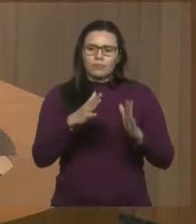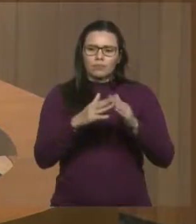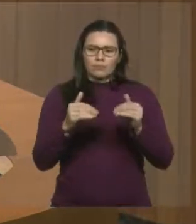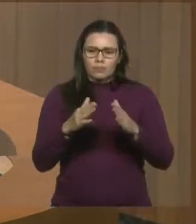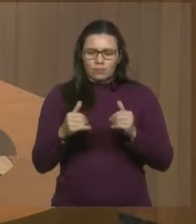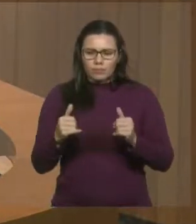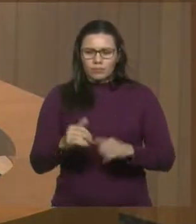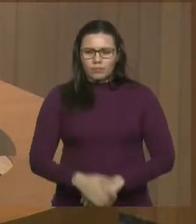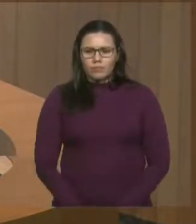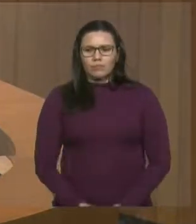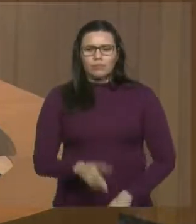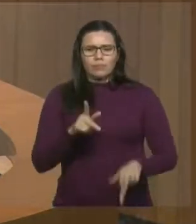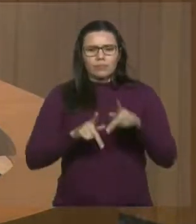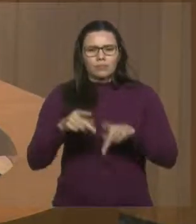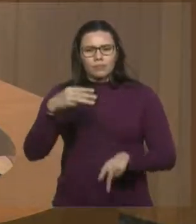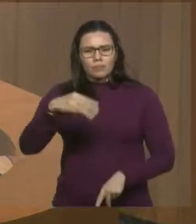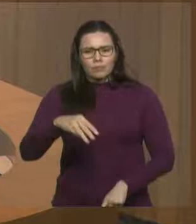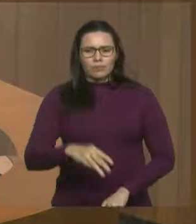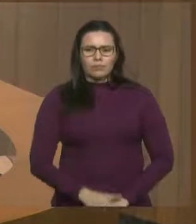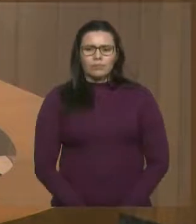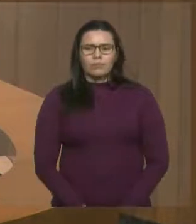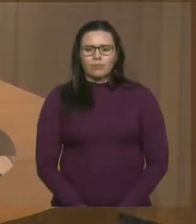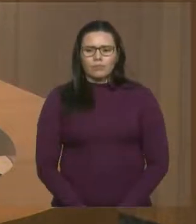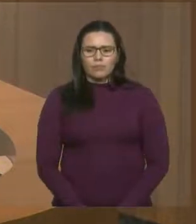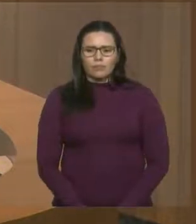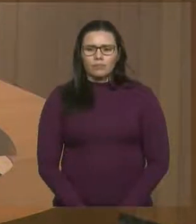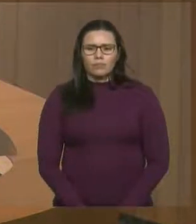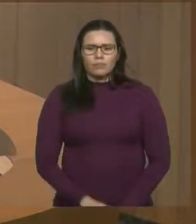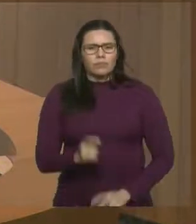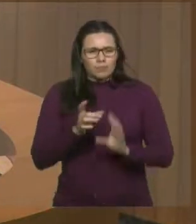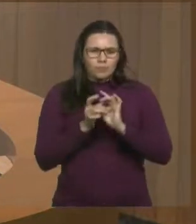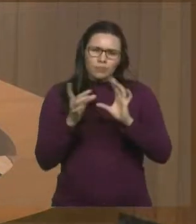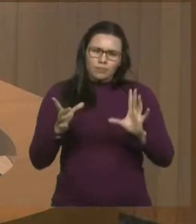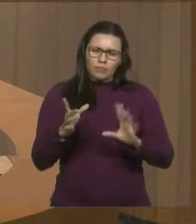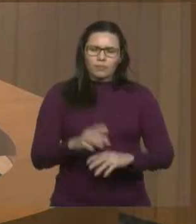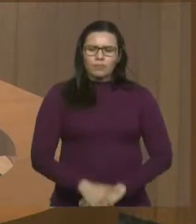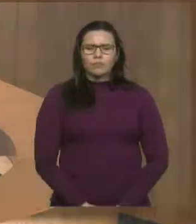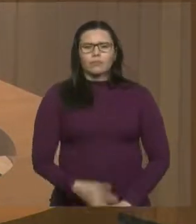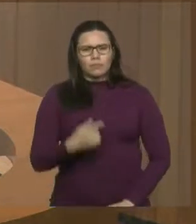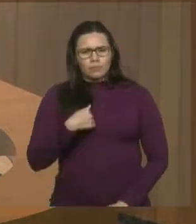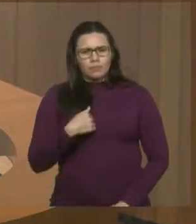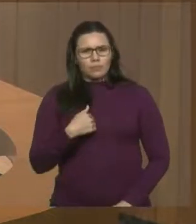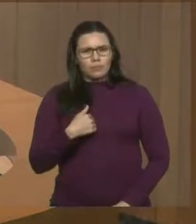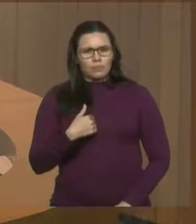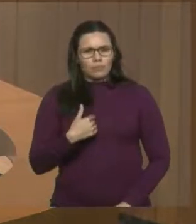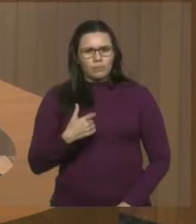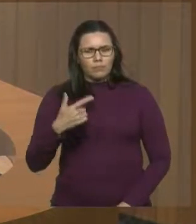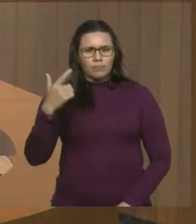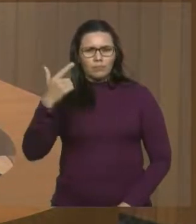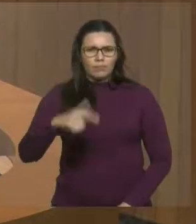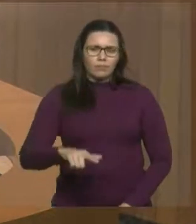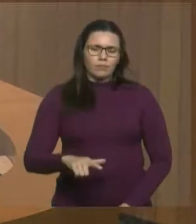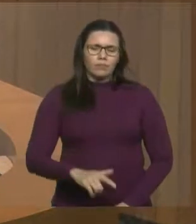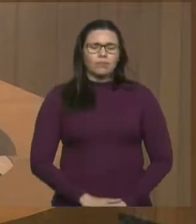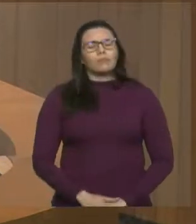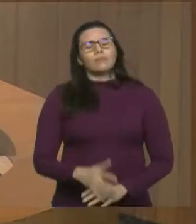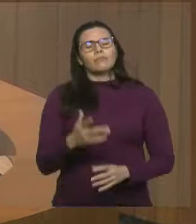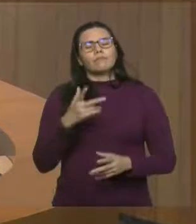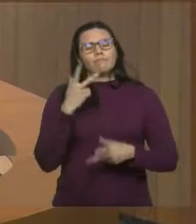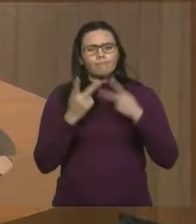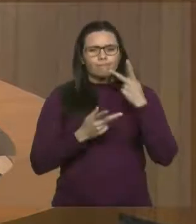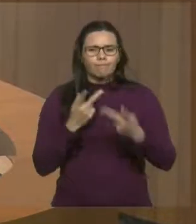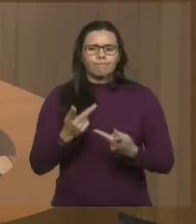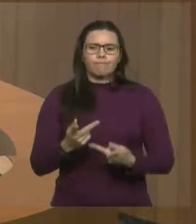para tratarmos mais uma vez desse problema que já tem sido recorrente nos últimos anos, que é a questão